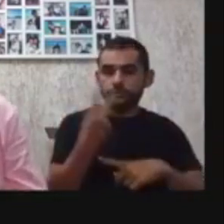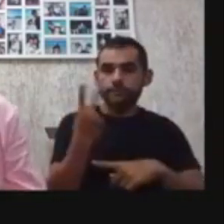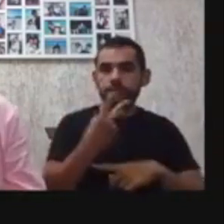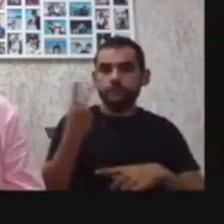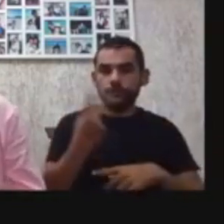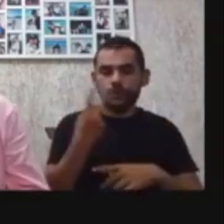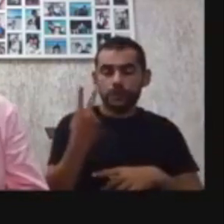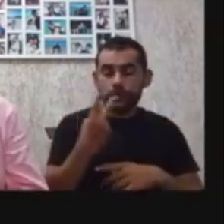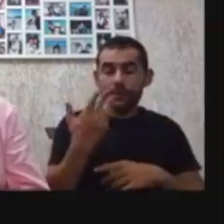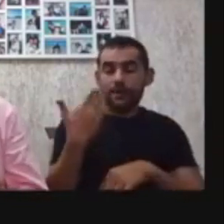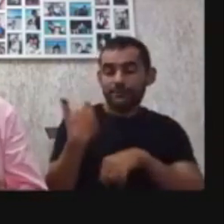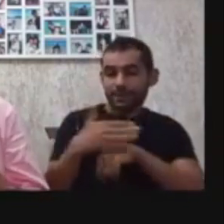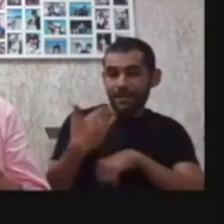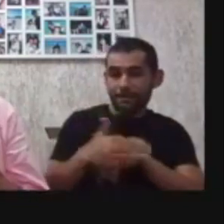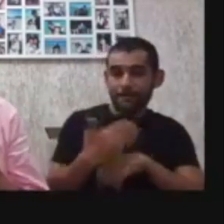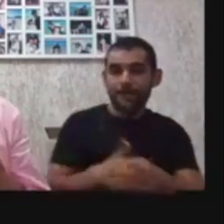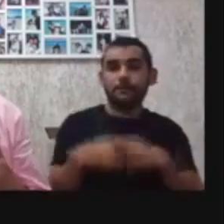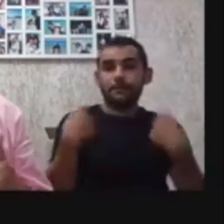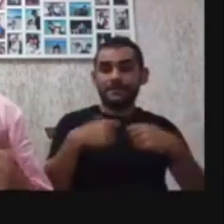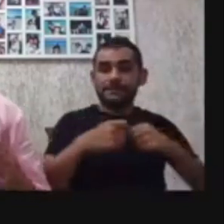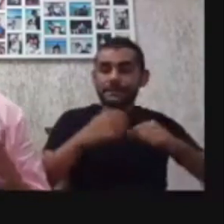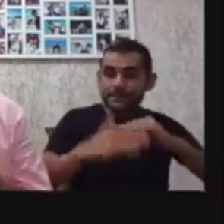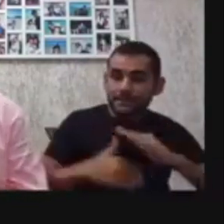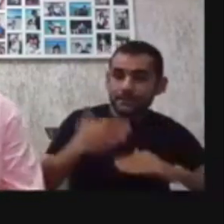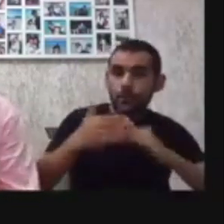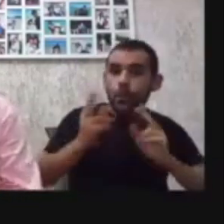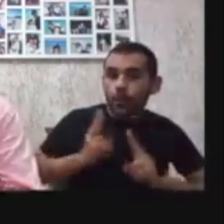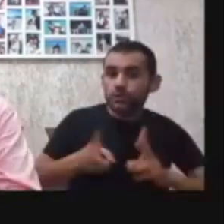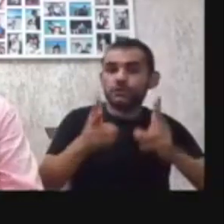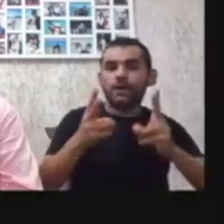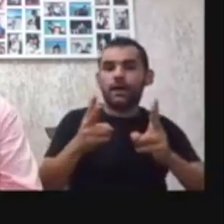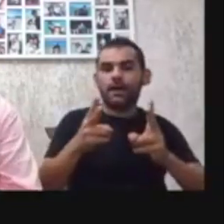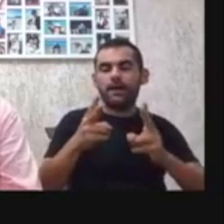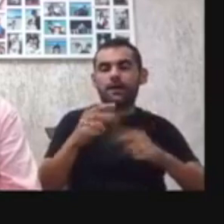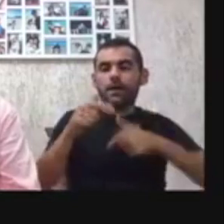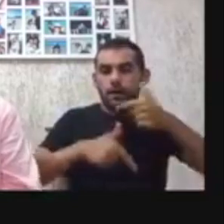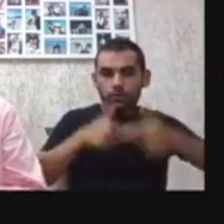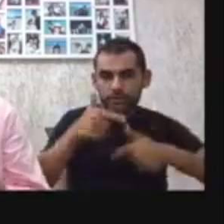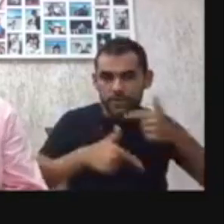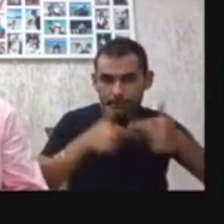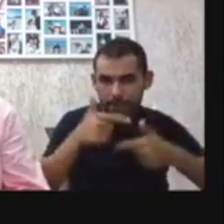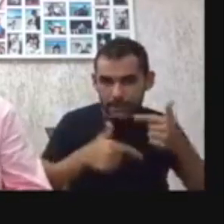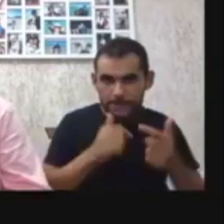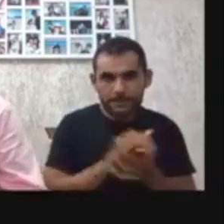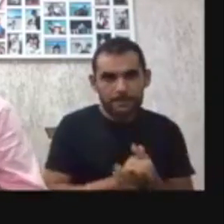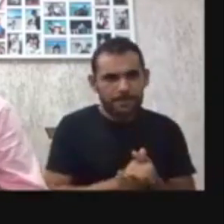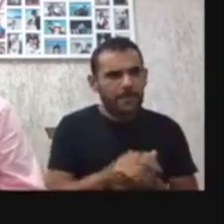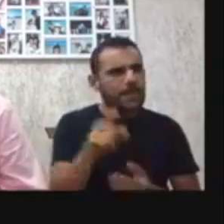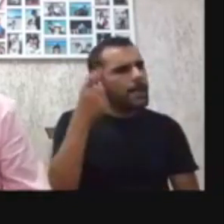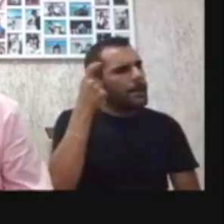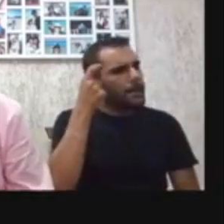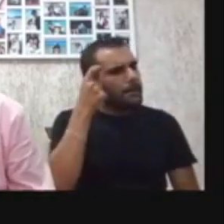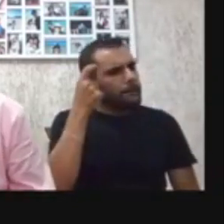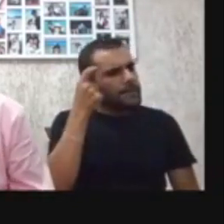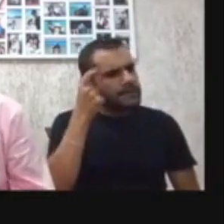uma capacitação, ele precisa dar continuidade ao seu trabalho. Você imagina,